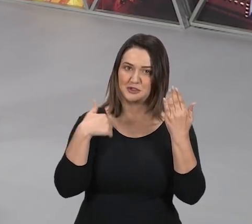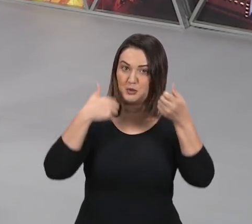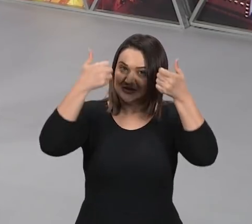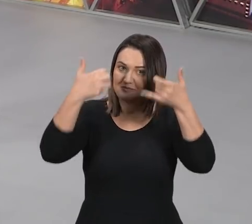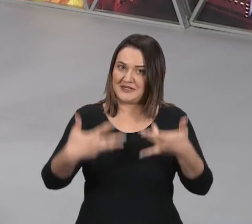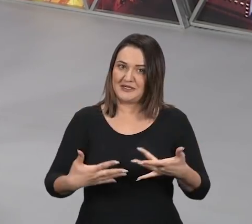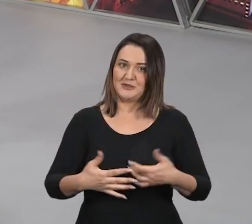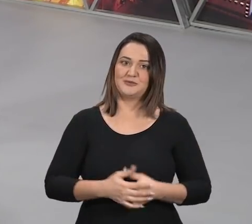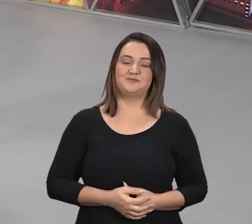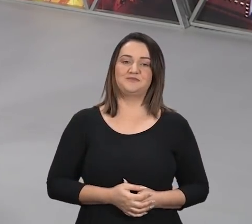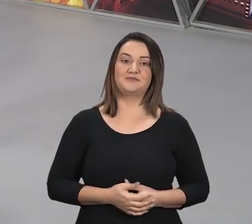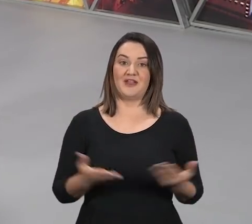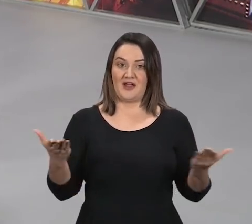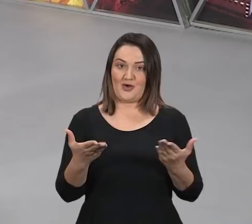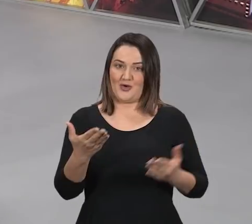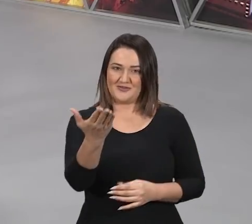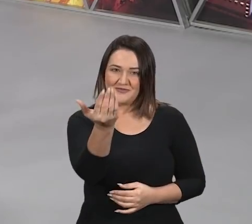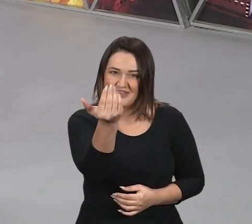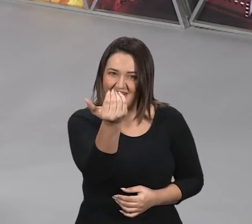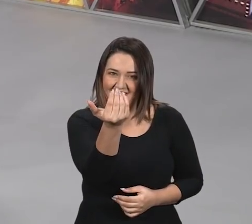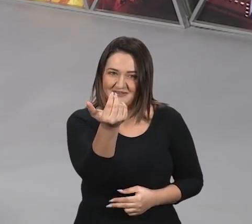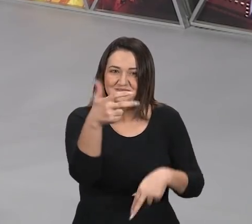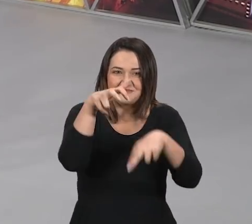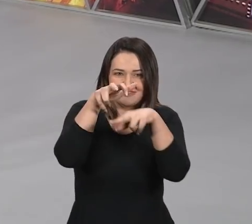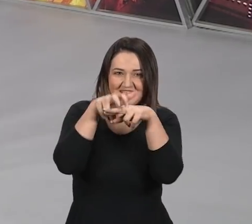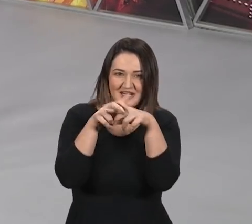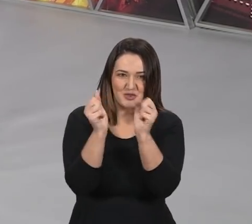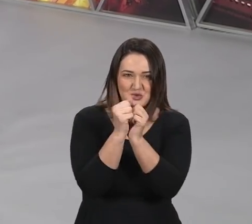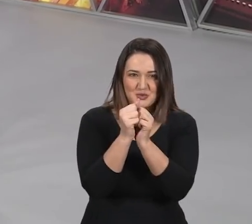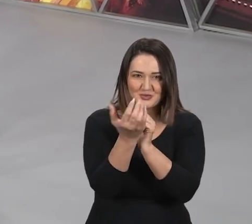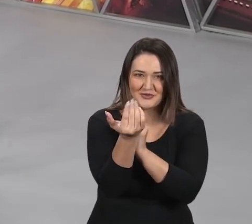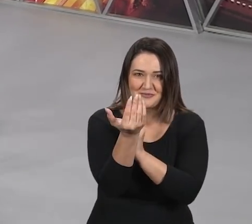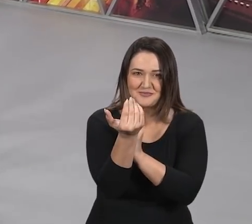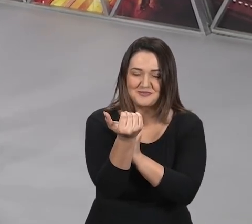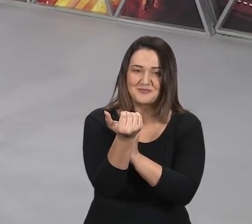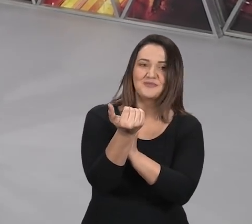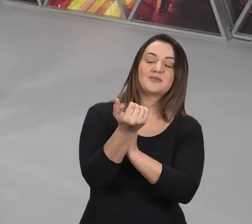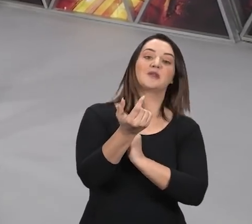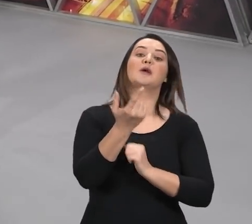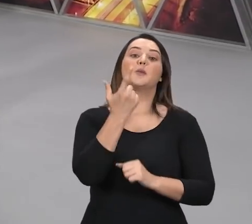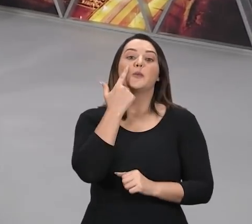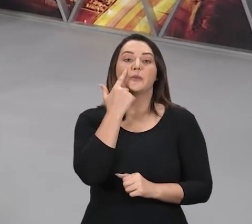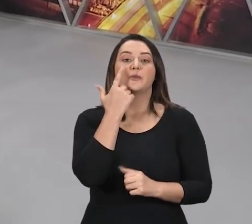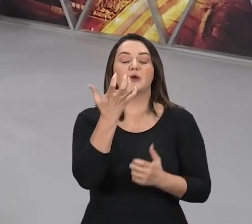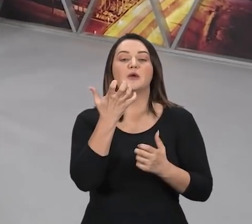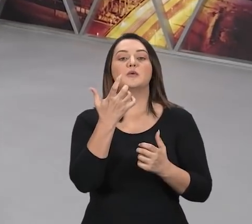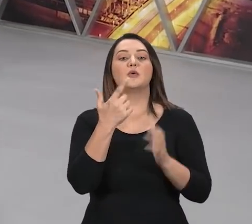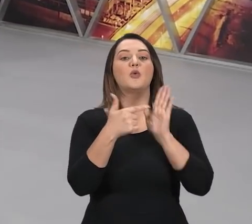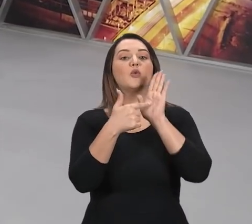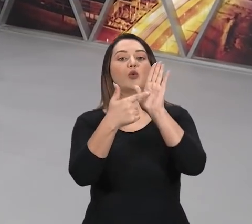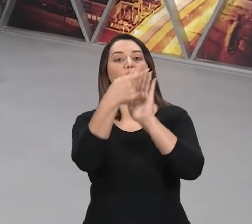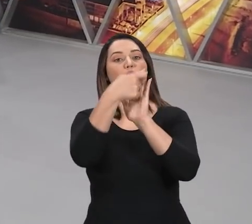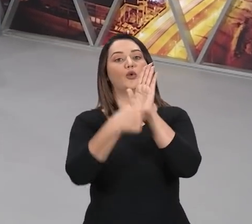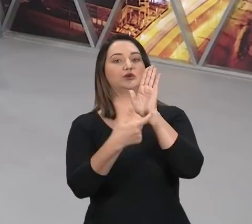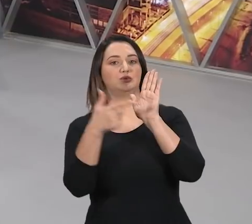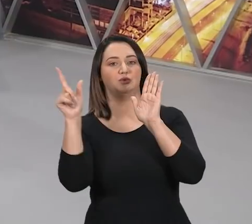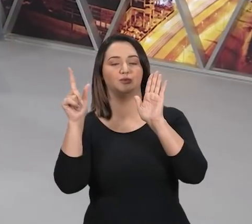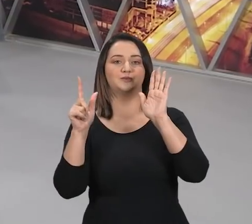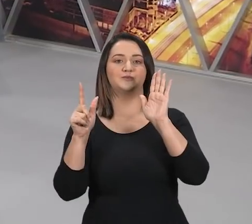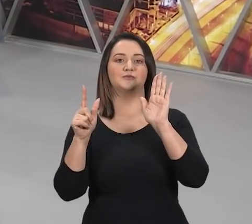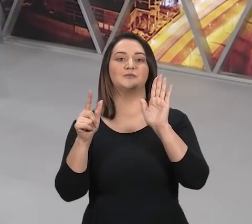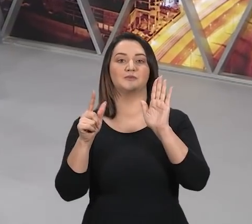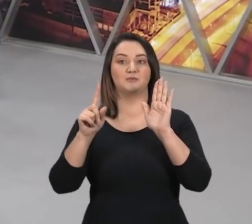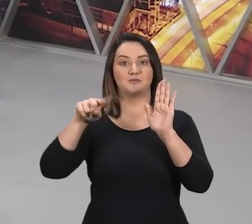como é que se entende, certo? Agora vem cá, chega mais perto. Vamos sentar aqui no meu sofá, que eu quero te